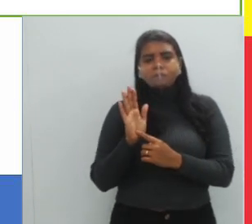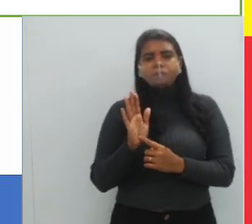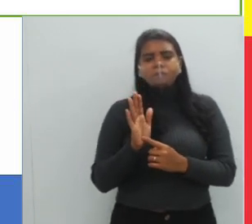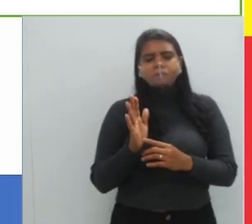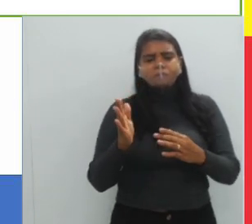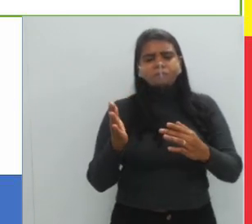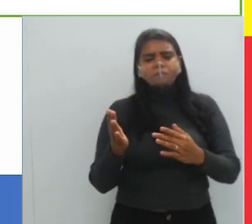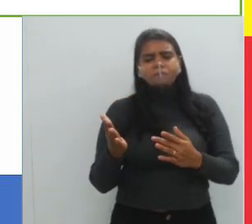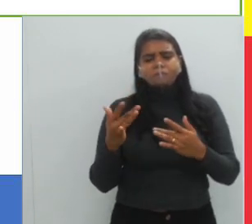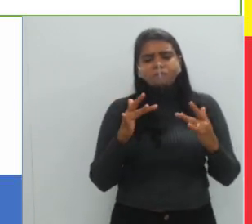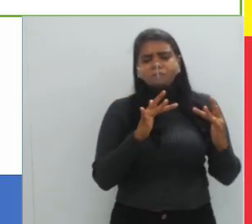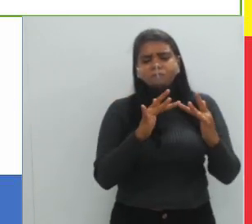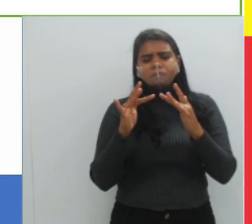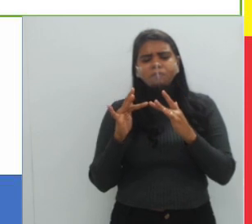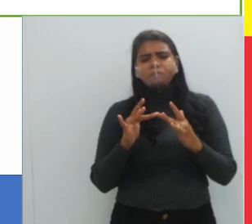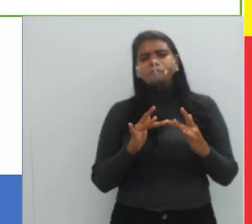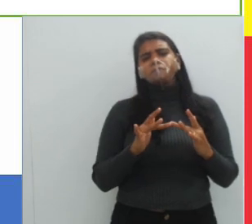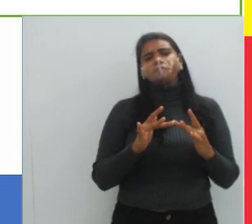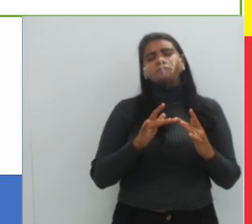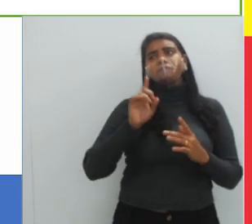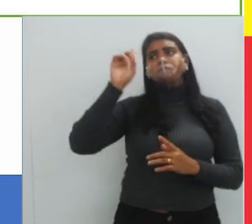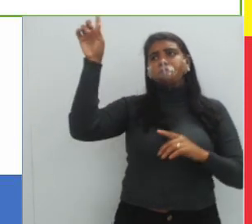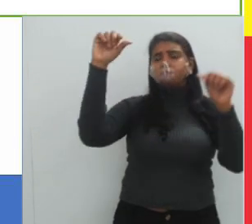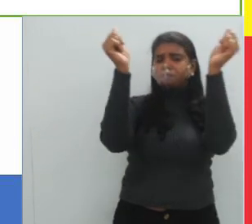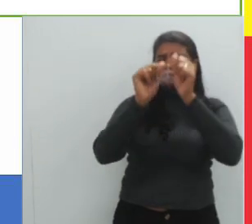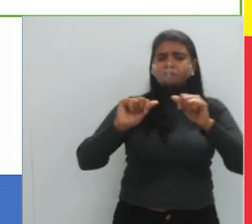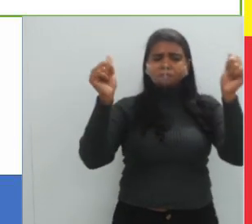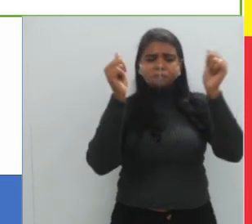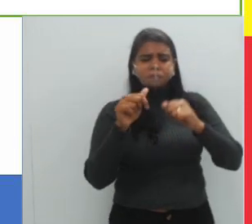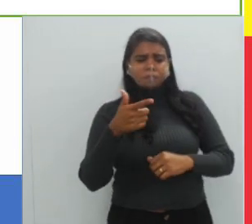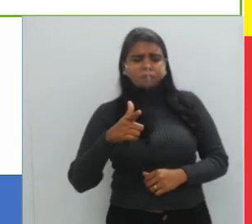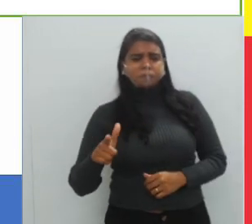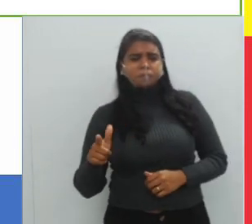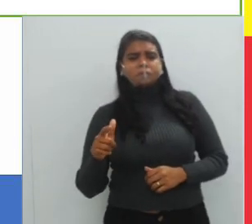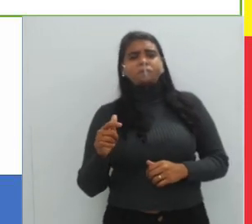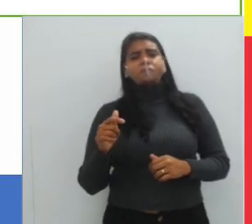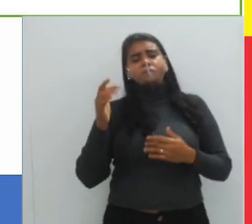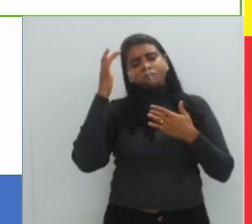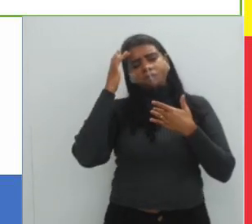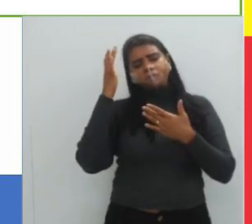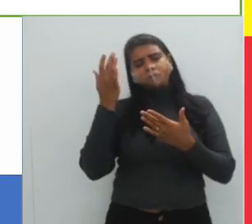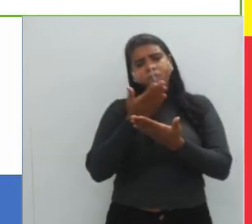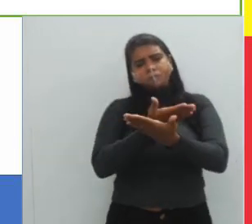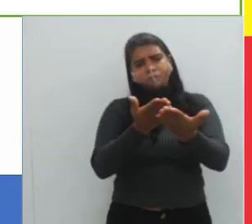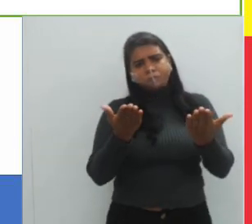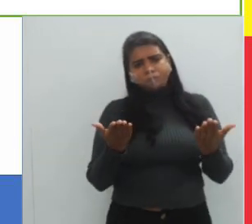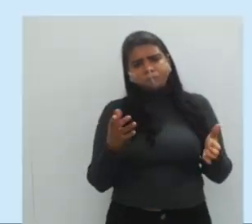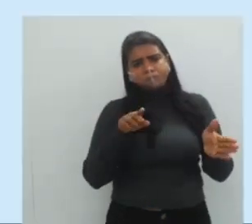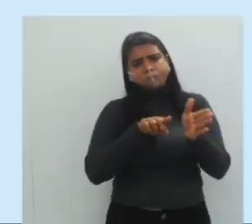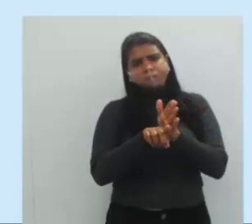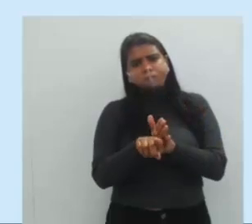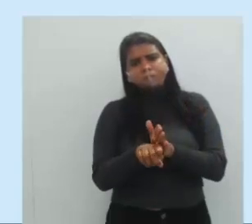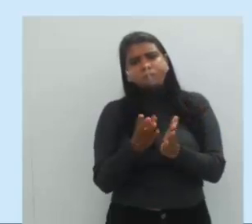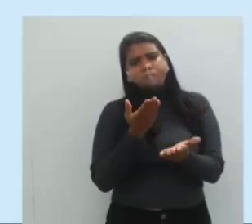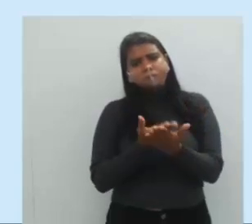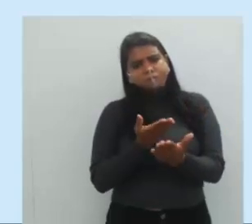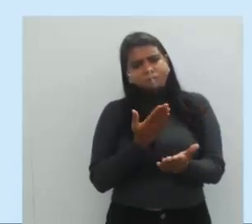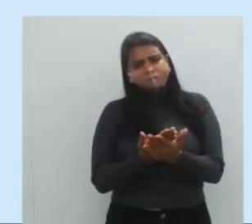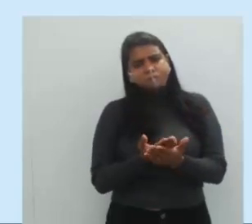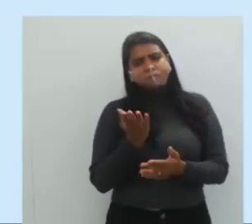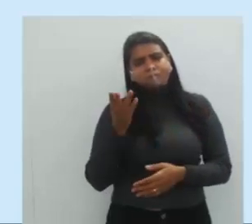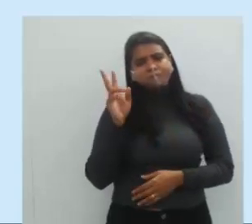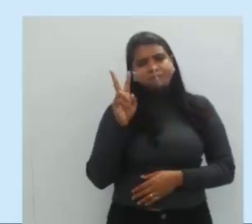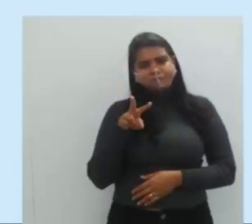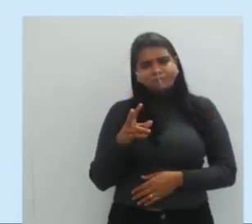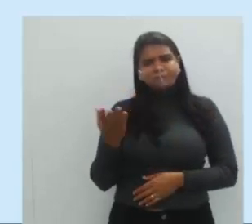adepto mais perto do seu Deus ou dos seus deuses. Então, fica aí aquela questão, o nosso estudo